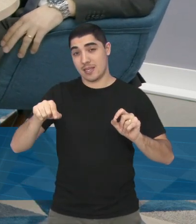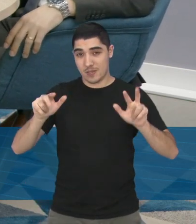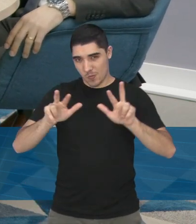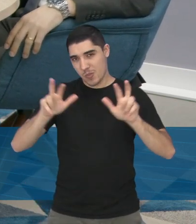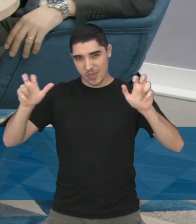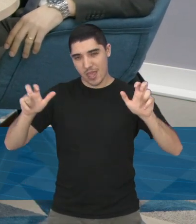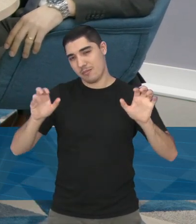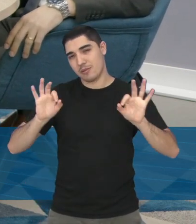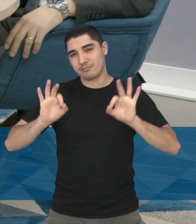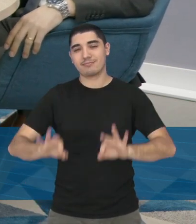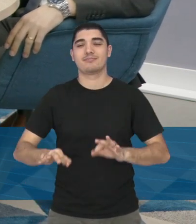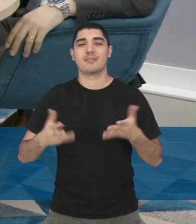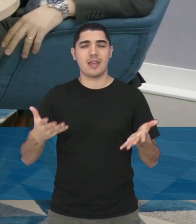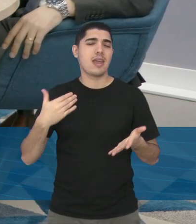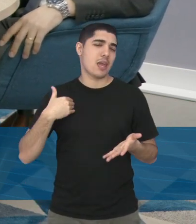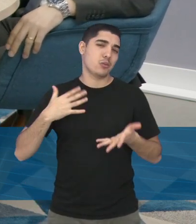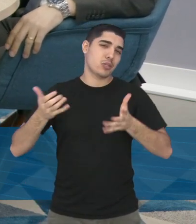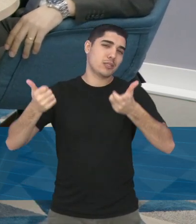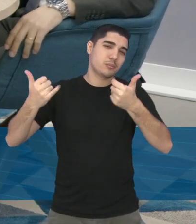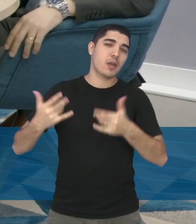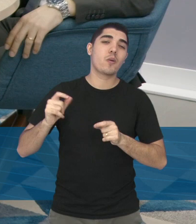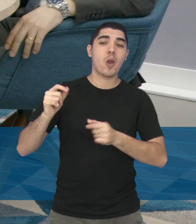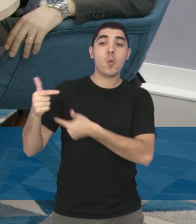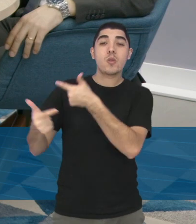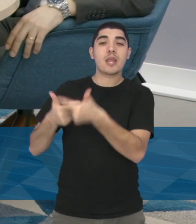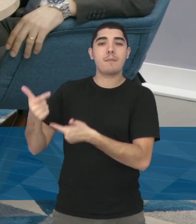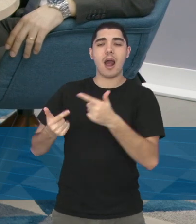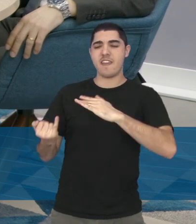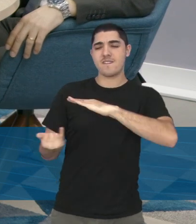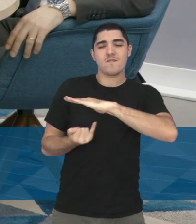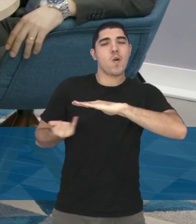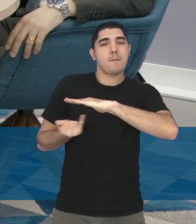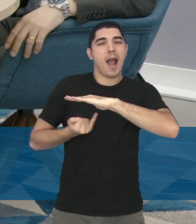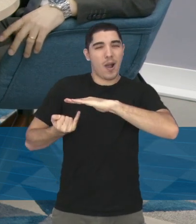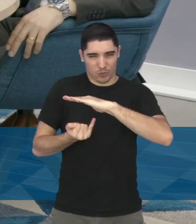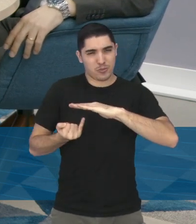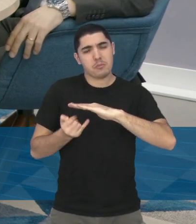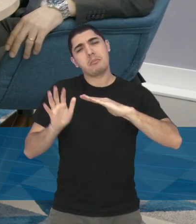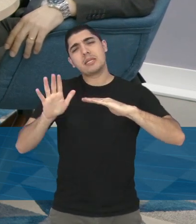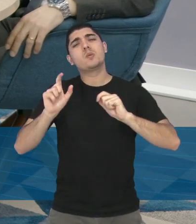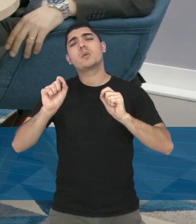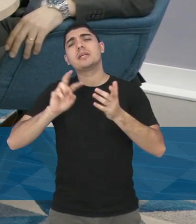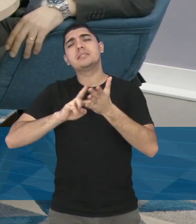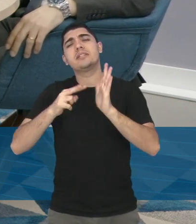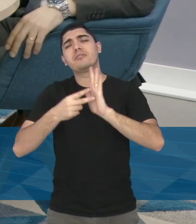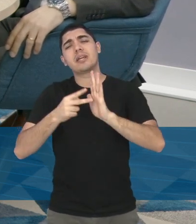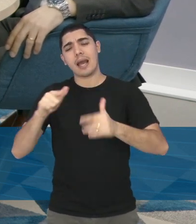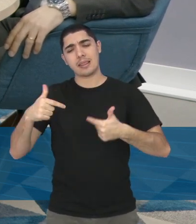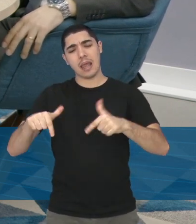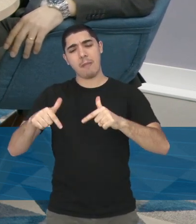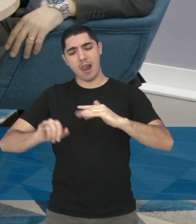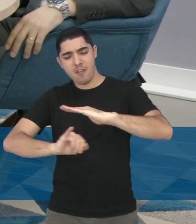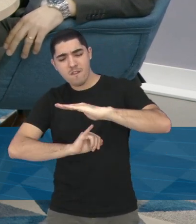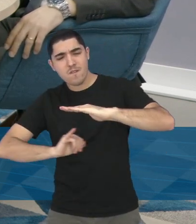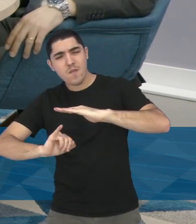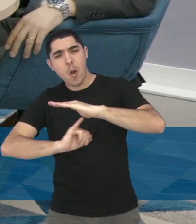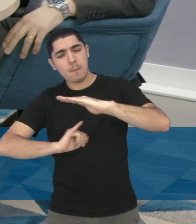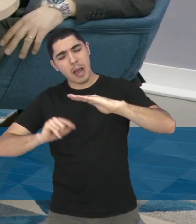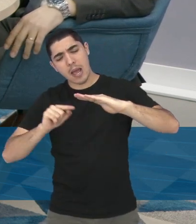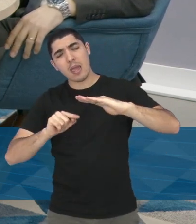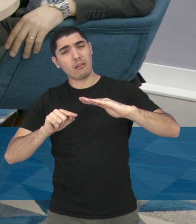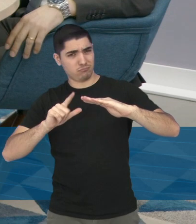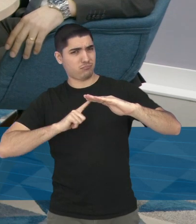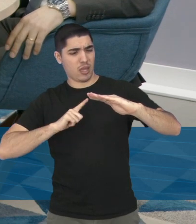o tema desse programa. Eu falei sobre trabalho informal na introdução. O que seriam esses